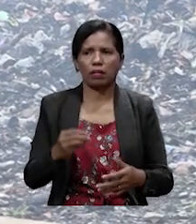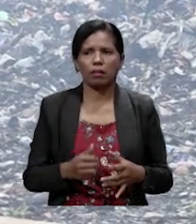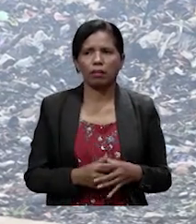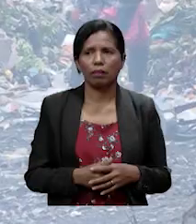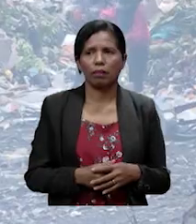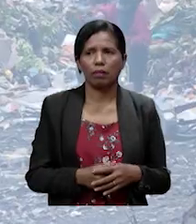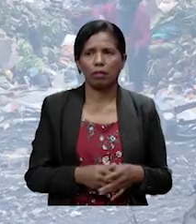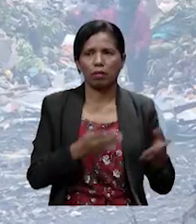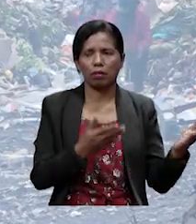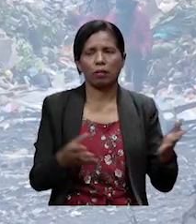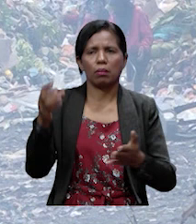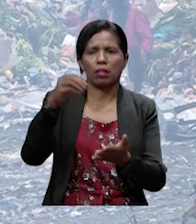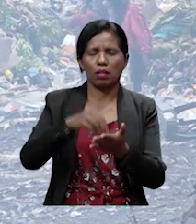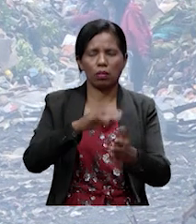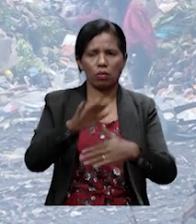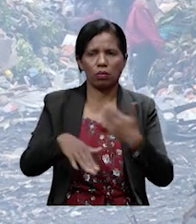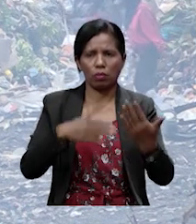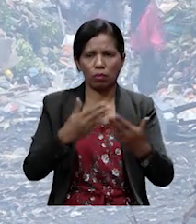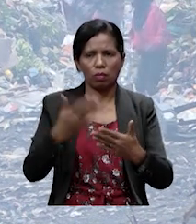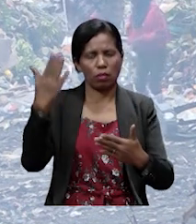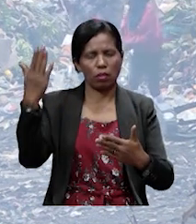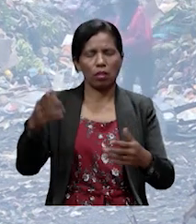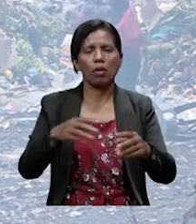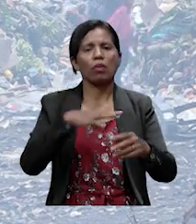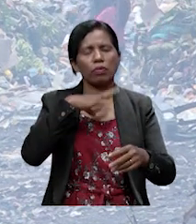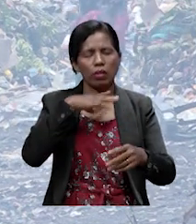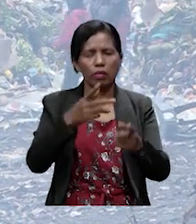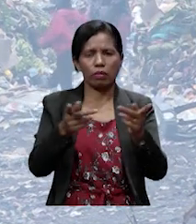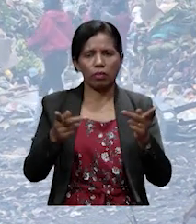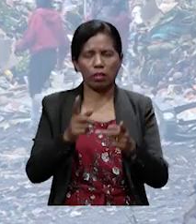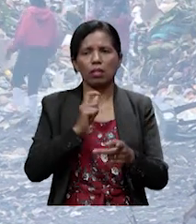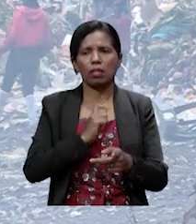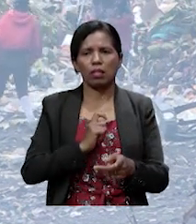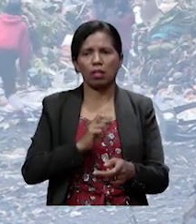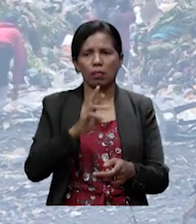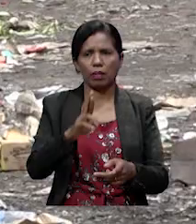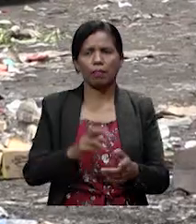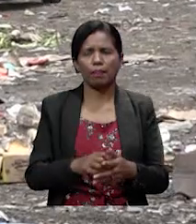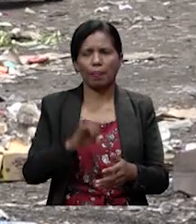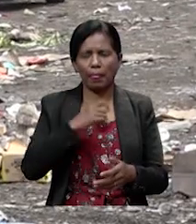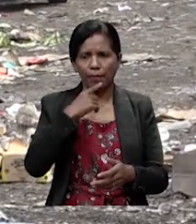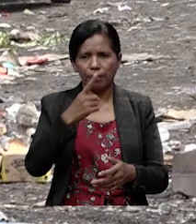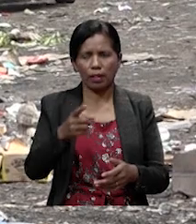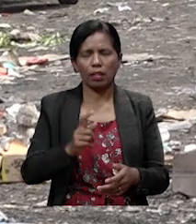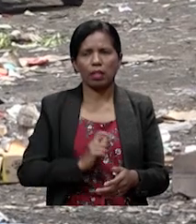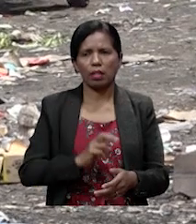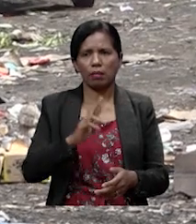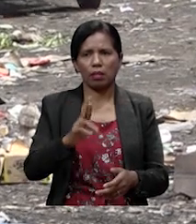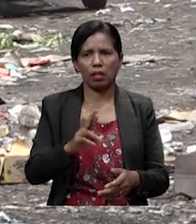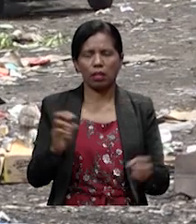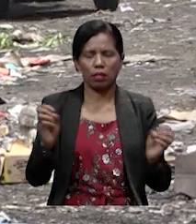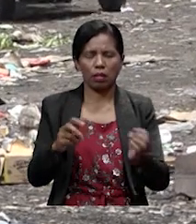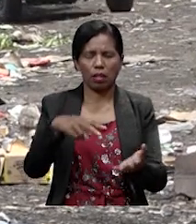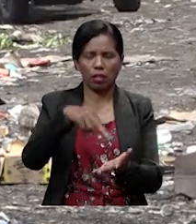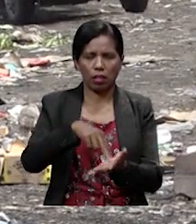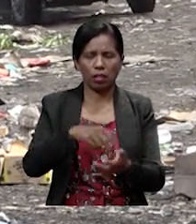bema glori ba tau otu ya lixeira tibar atu di handet kata ka lixeira tibar la os foi makari ya